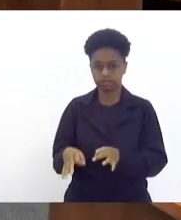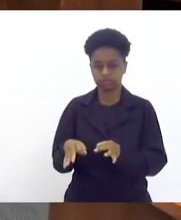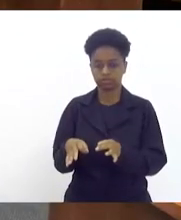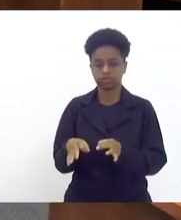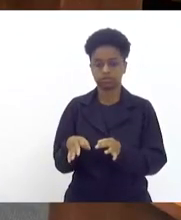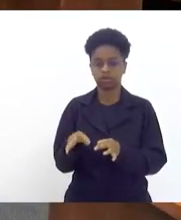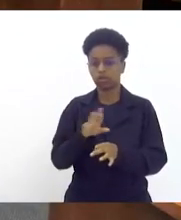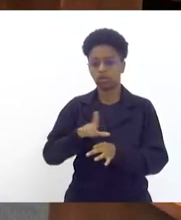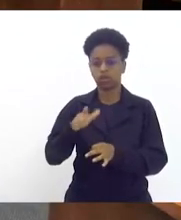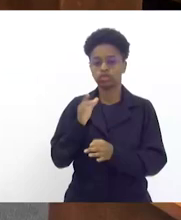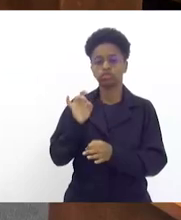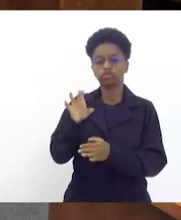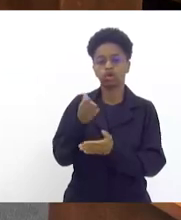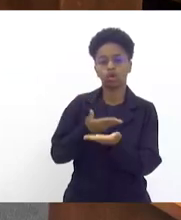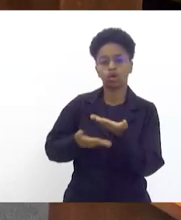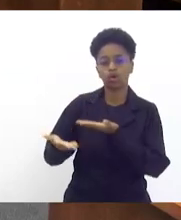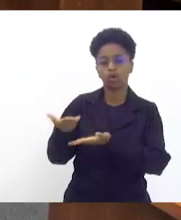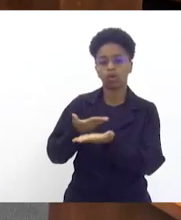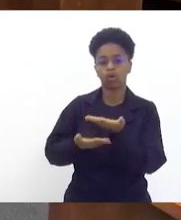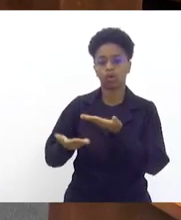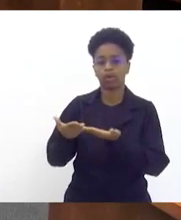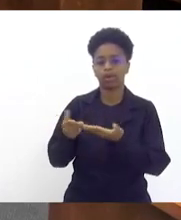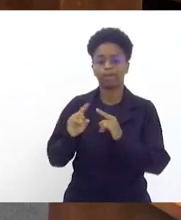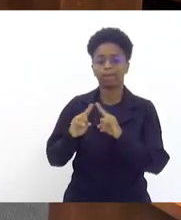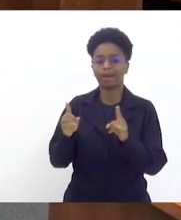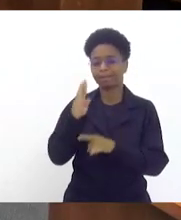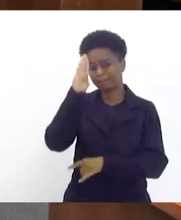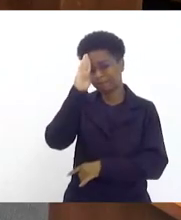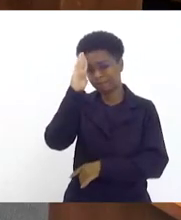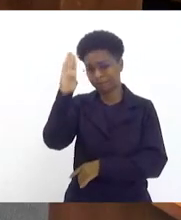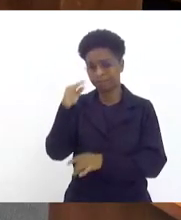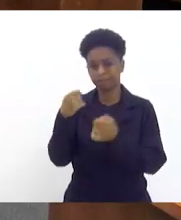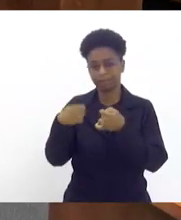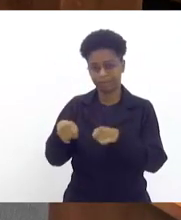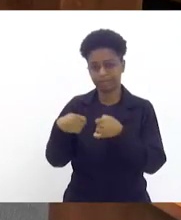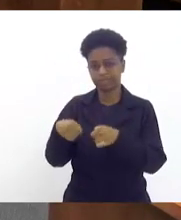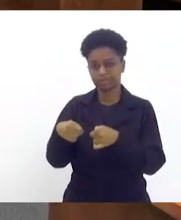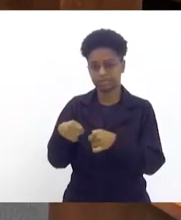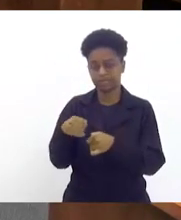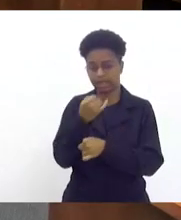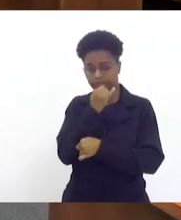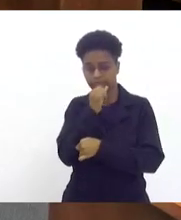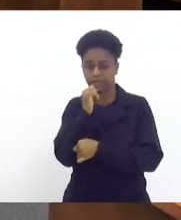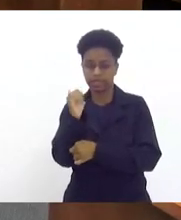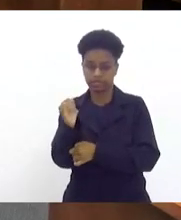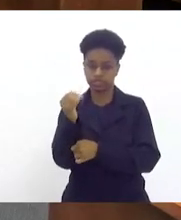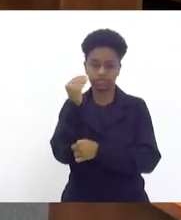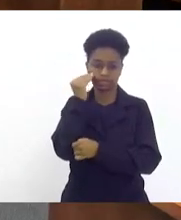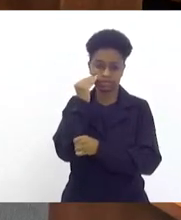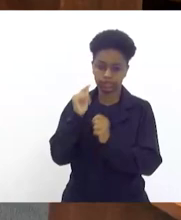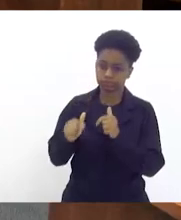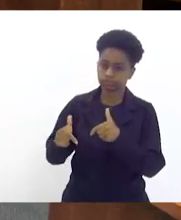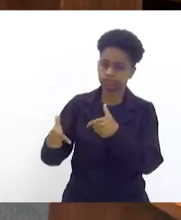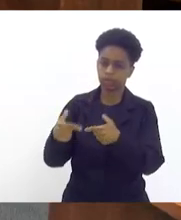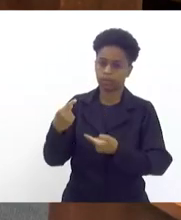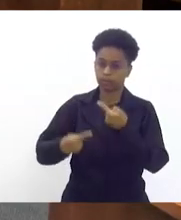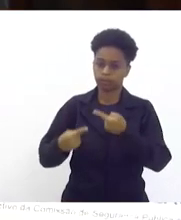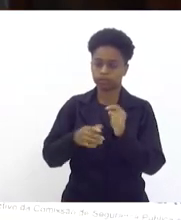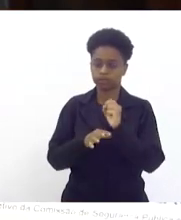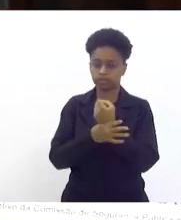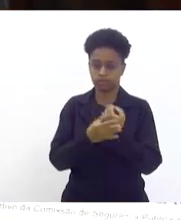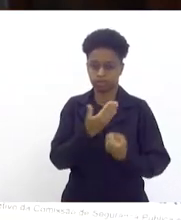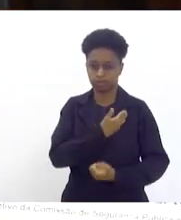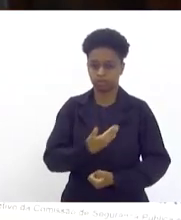não só interlocução mas sobretudo demanda dessa energia na aplicação das políticas de Segurança Pública